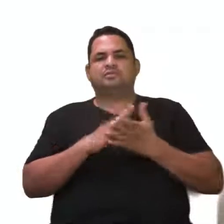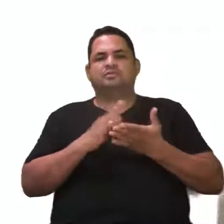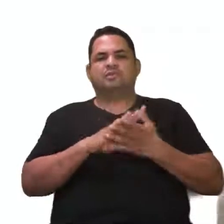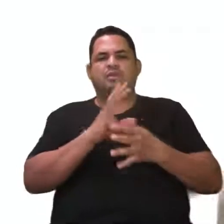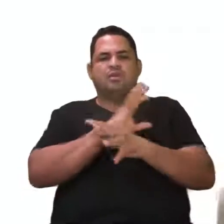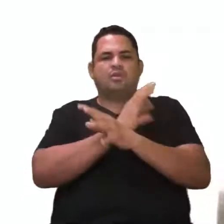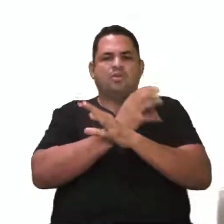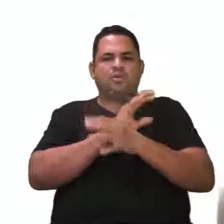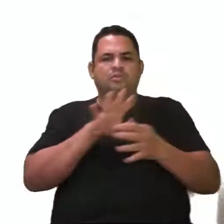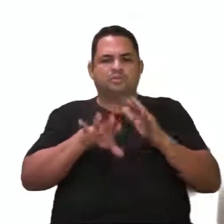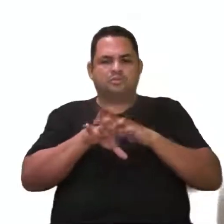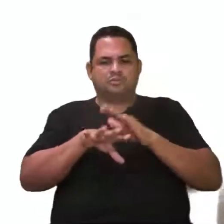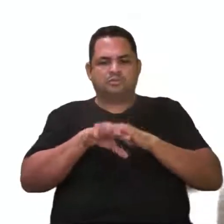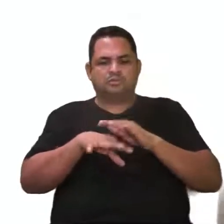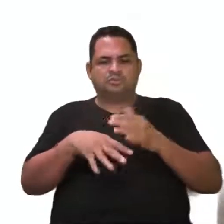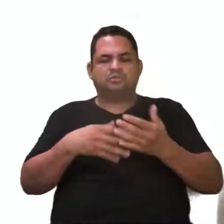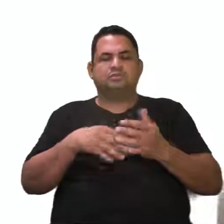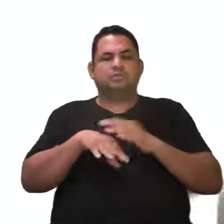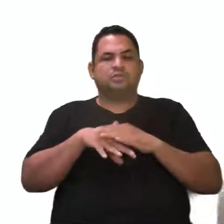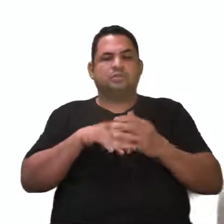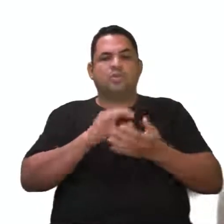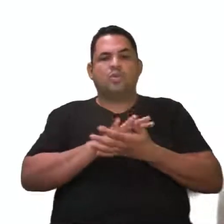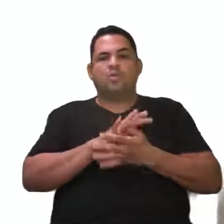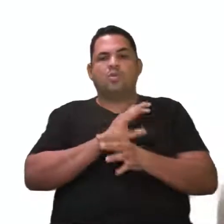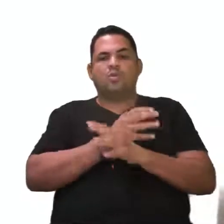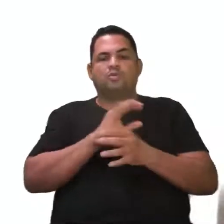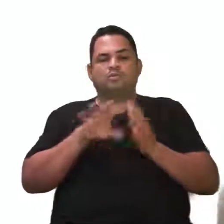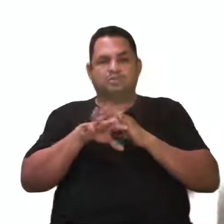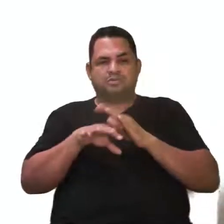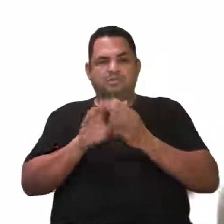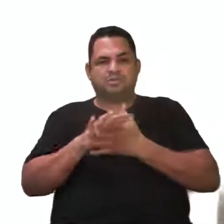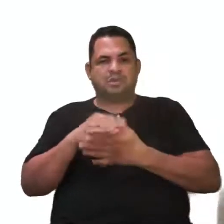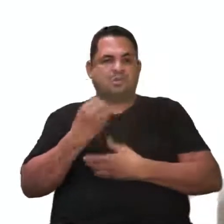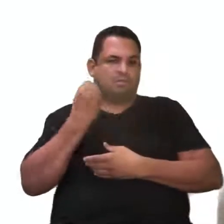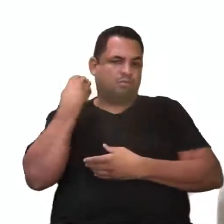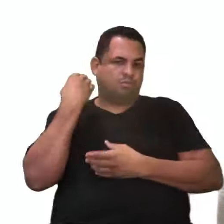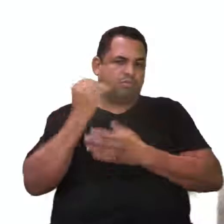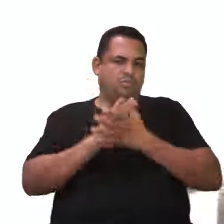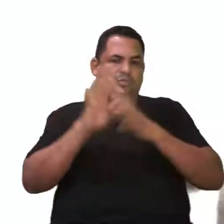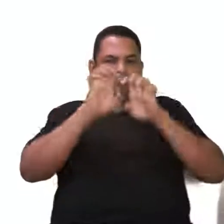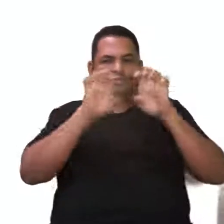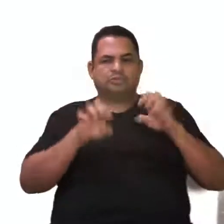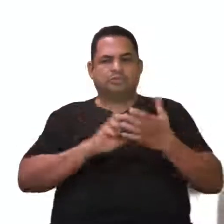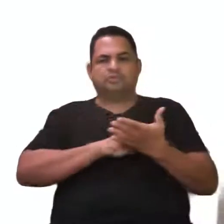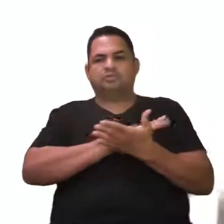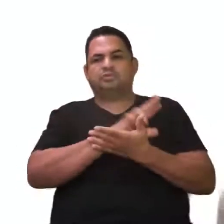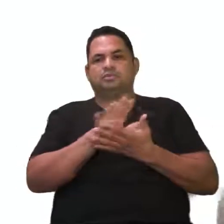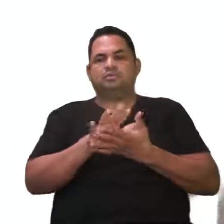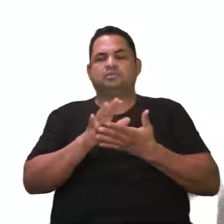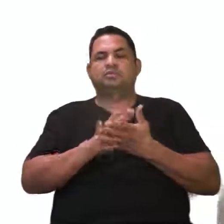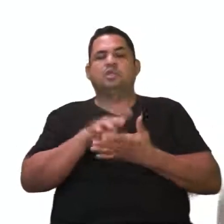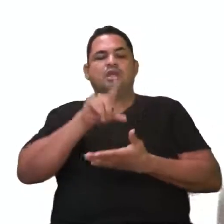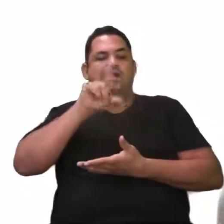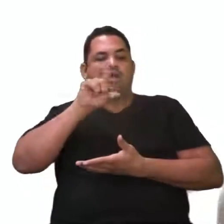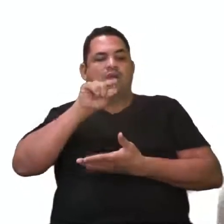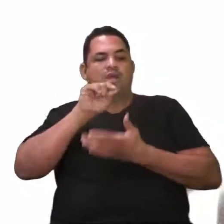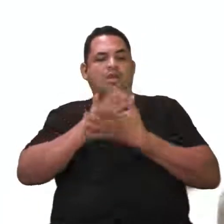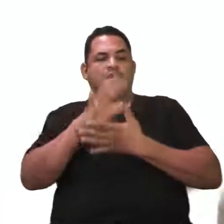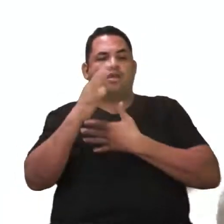os ossos das patas das baleias, presta atenção. E uma estrutura formada por vários ossos nas aves